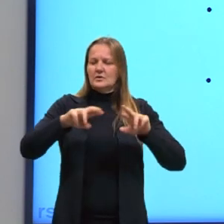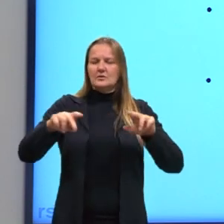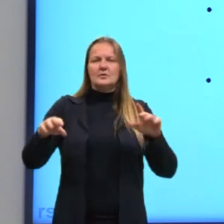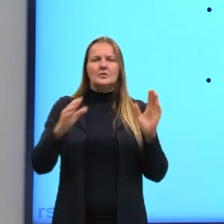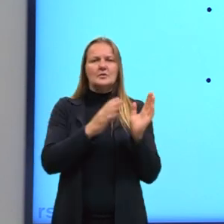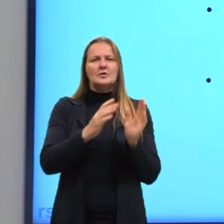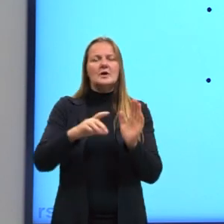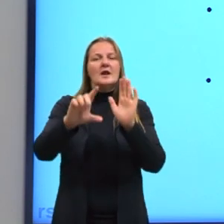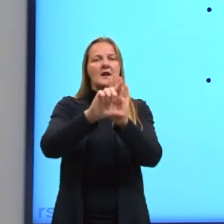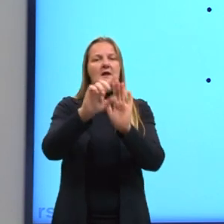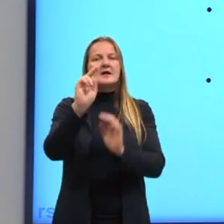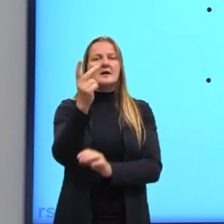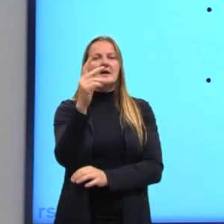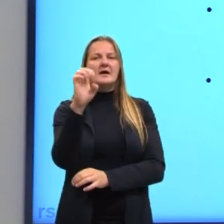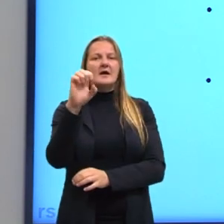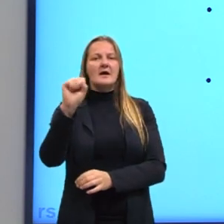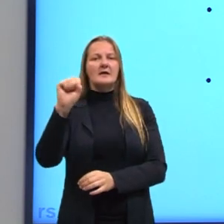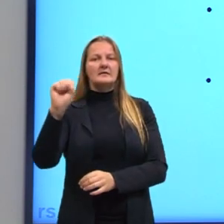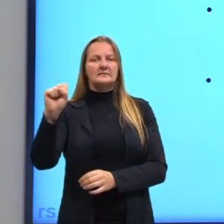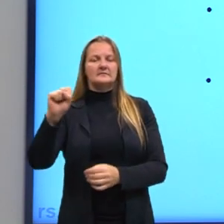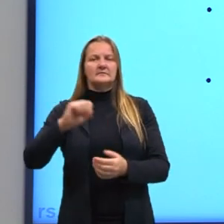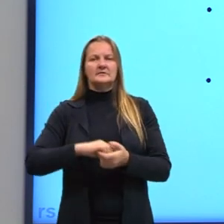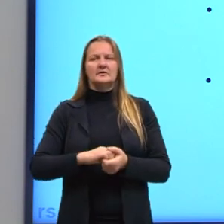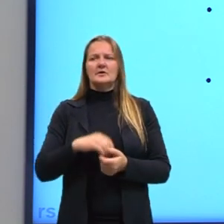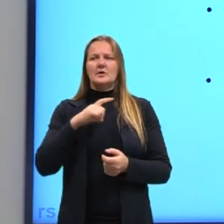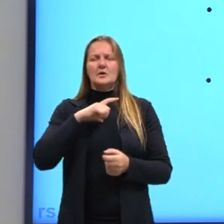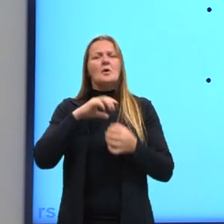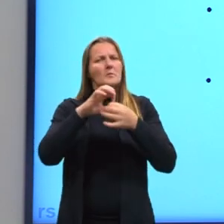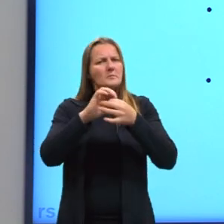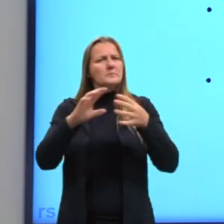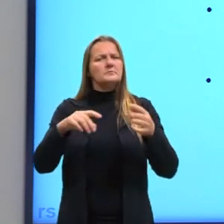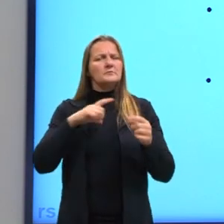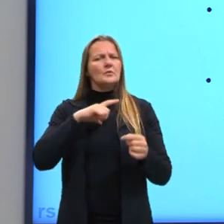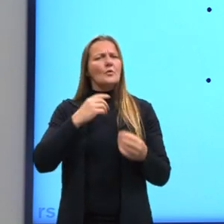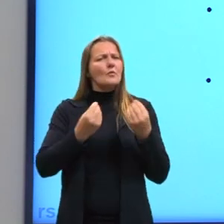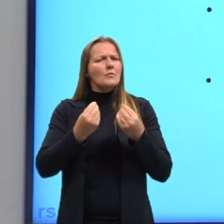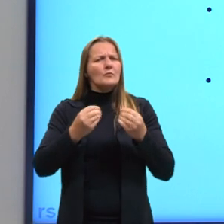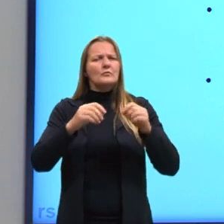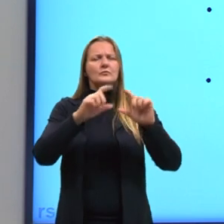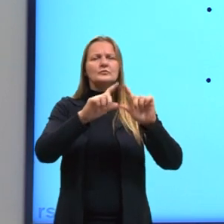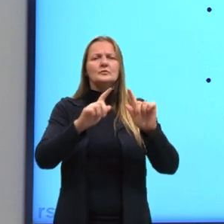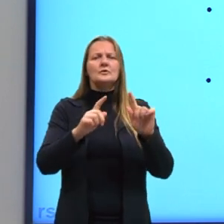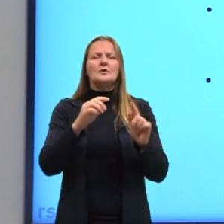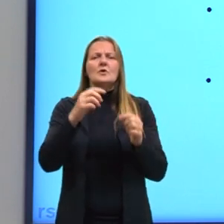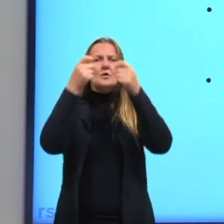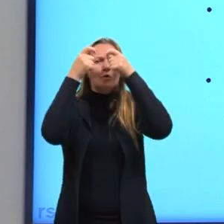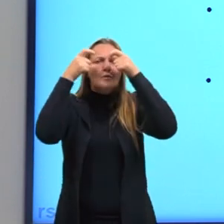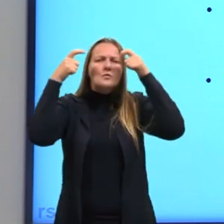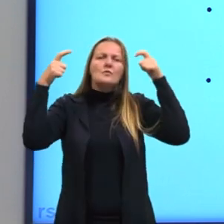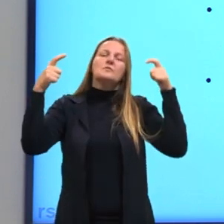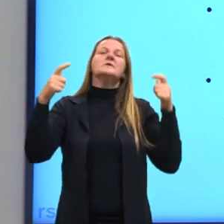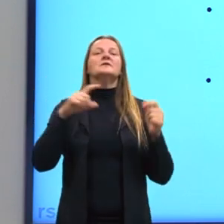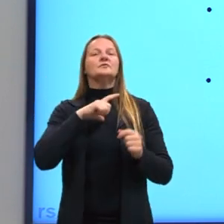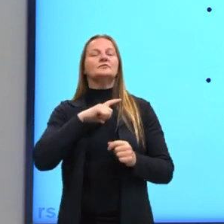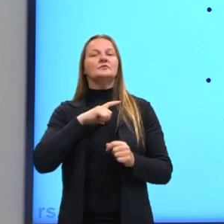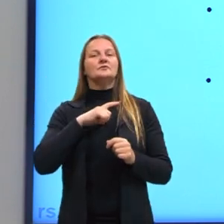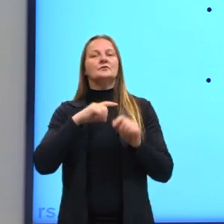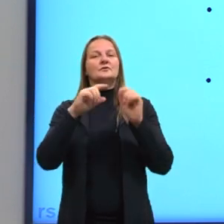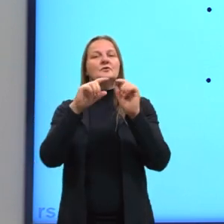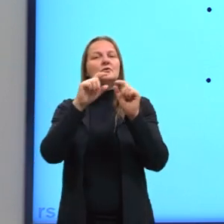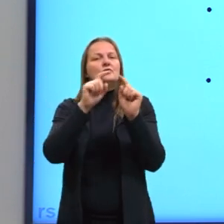a lei de restos porque permite que determine sua variação de entalpia através do conhecimento das entalpias